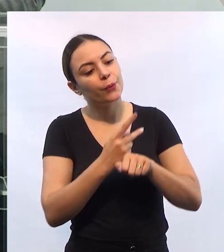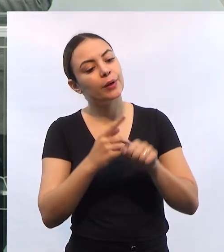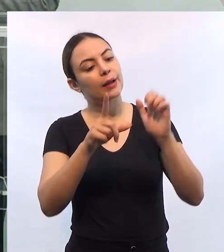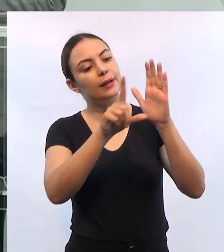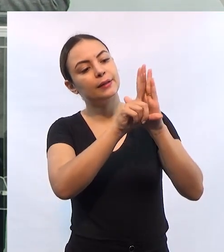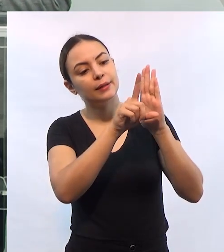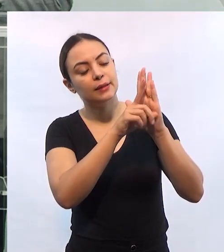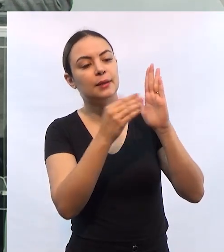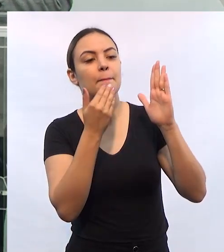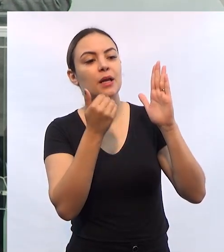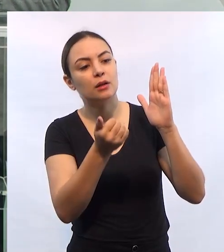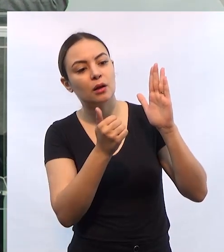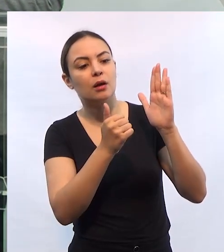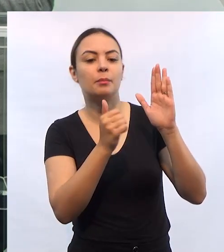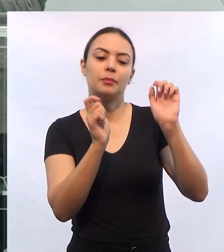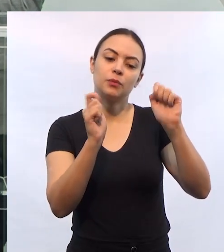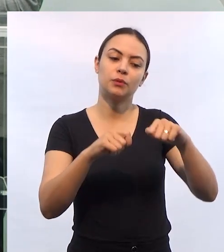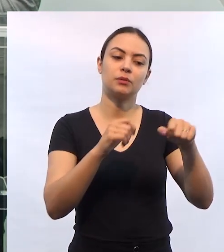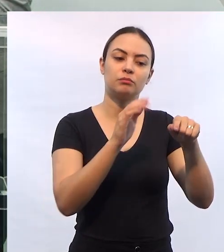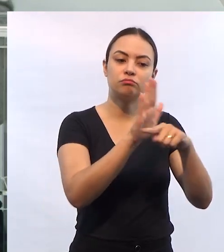Por isso que ele diz aqui,